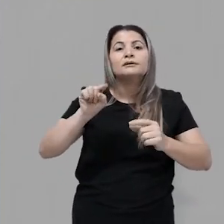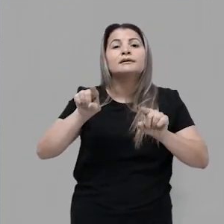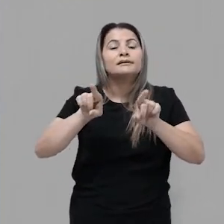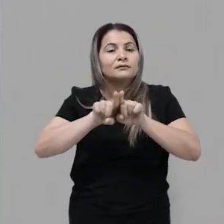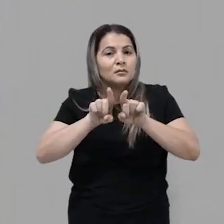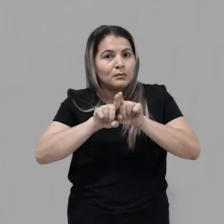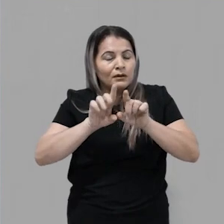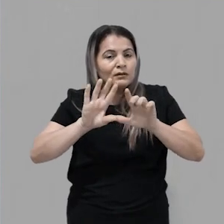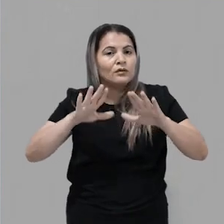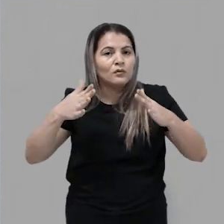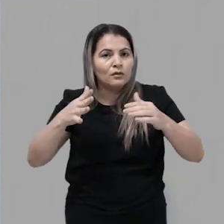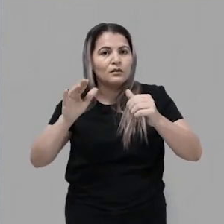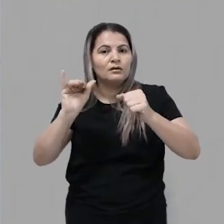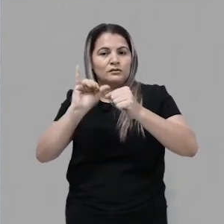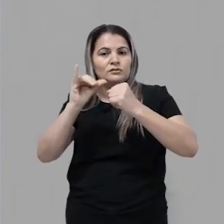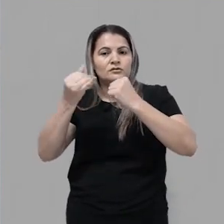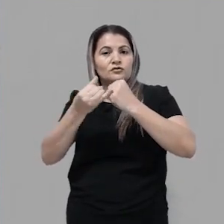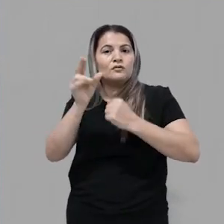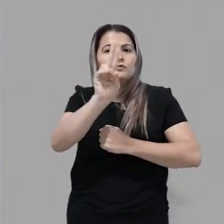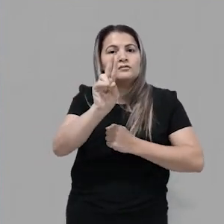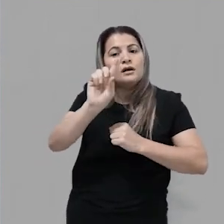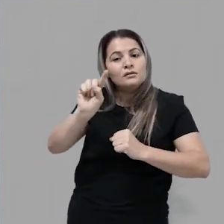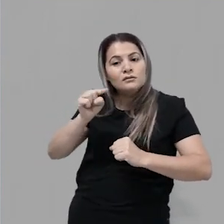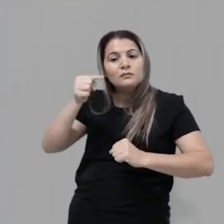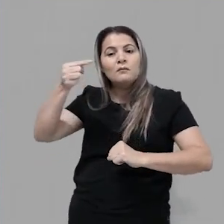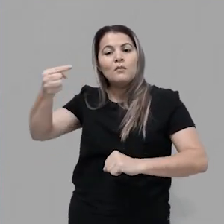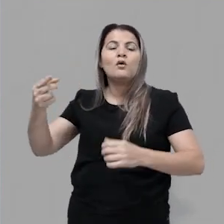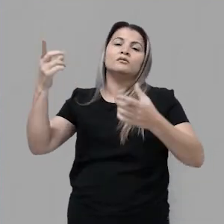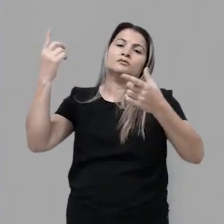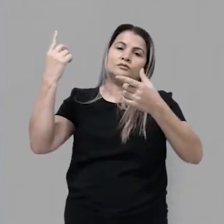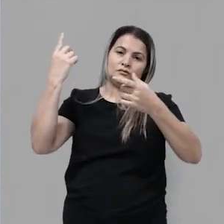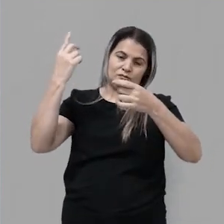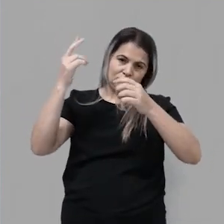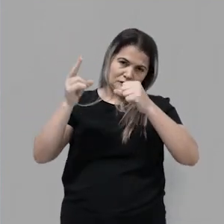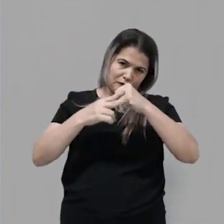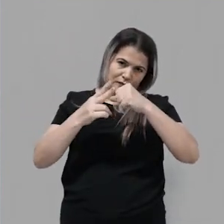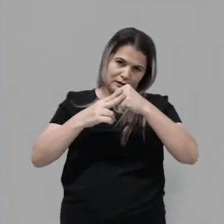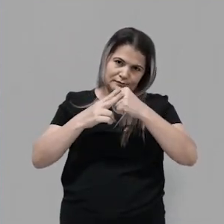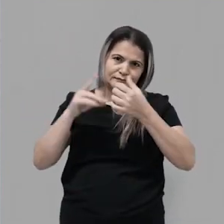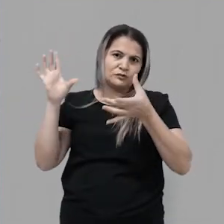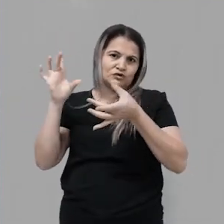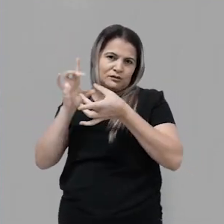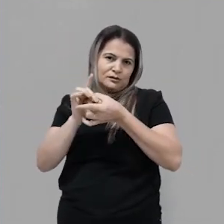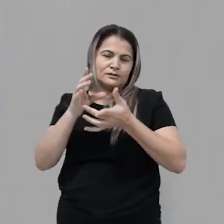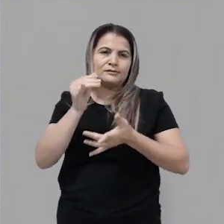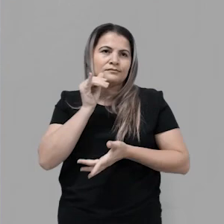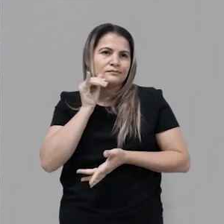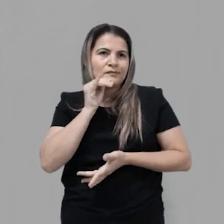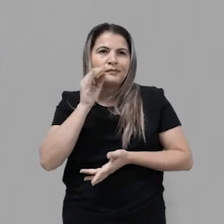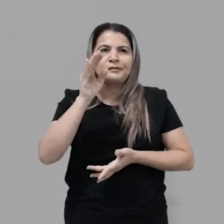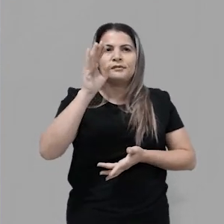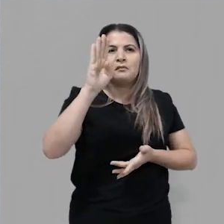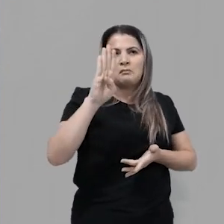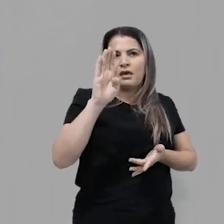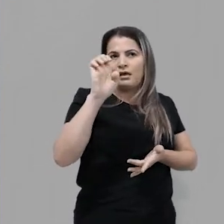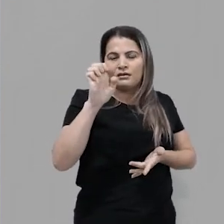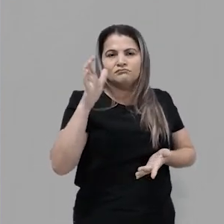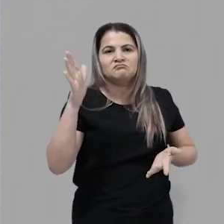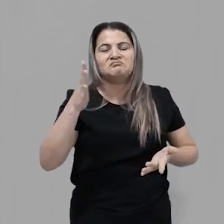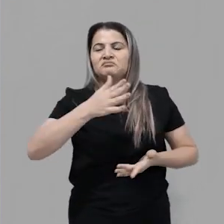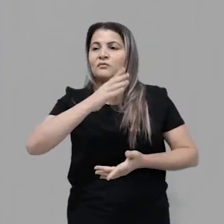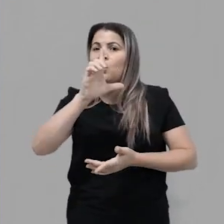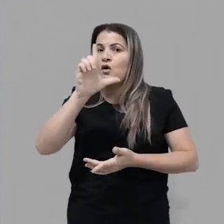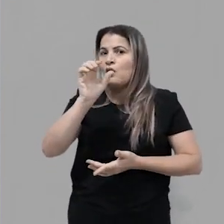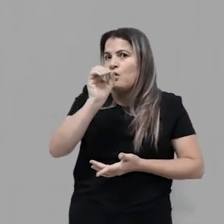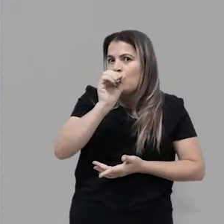verbo. Esse verbo, normalmente, é um verbo de ligação. O verbo to be, por exemplo. O verbo look, que dá a ideia